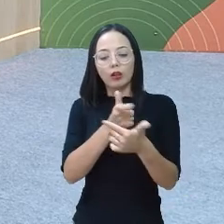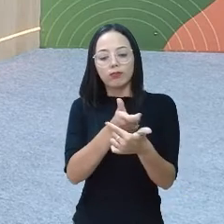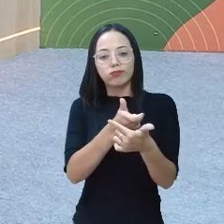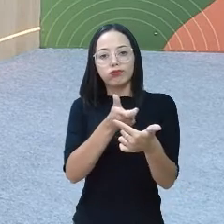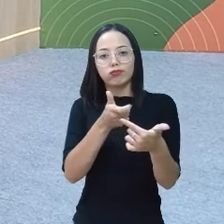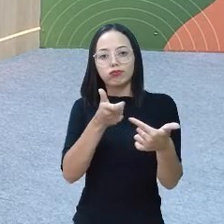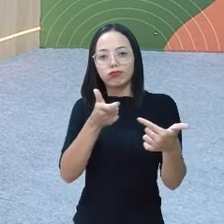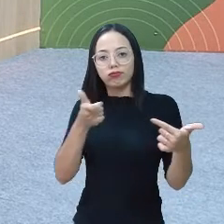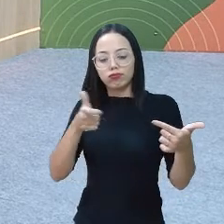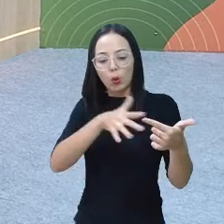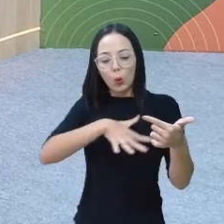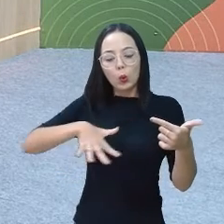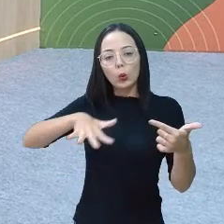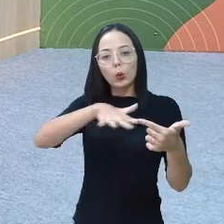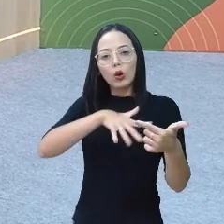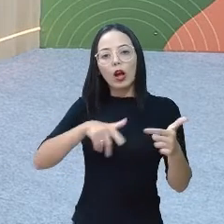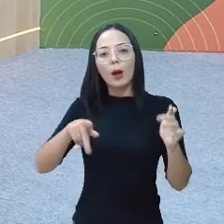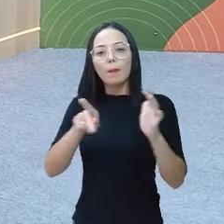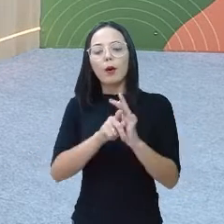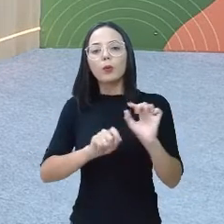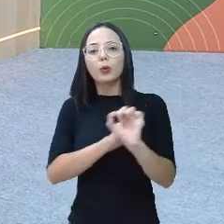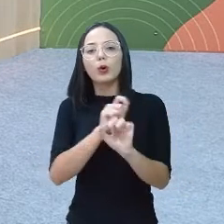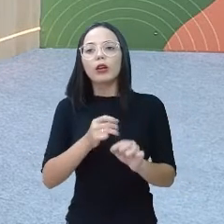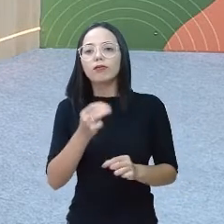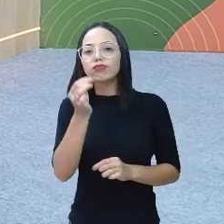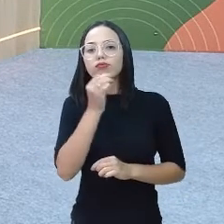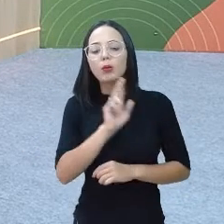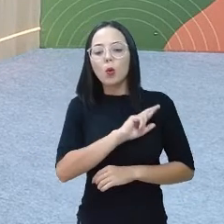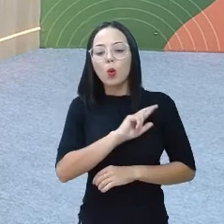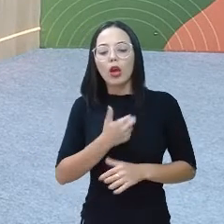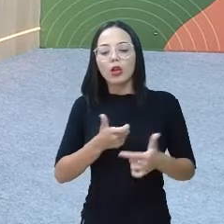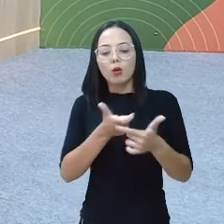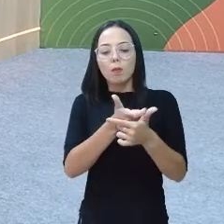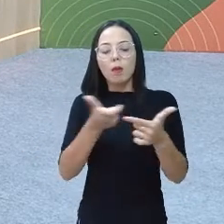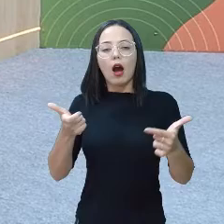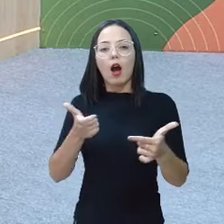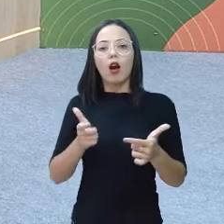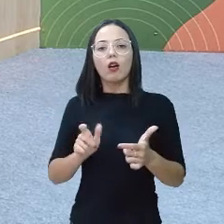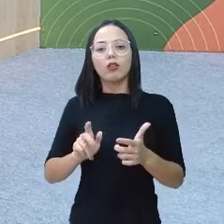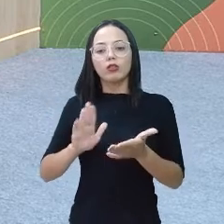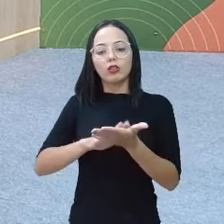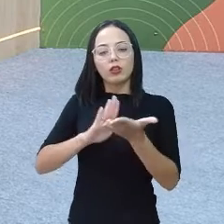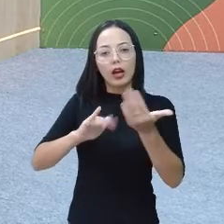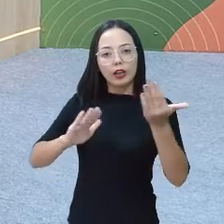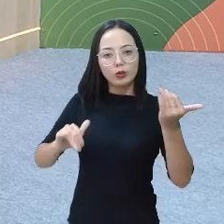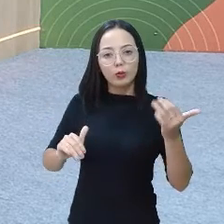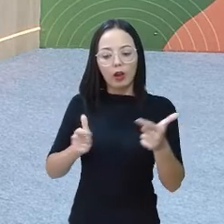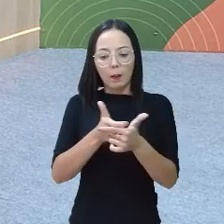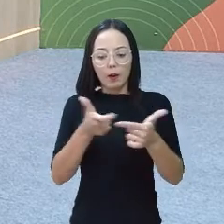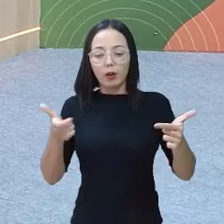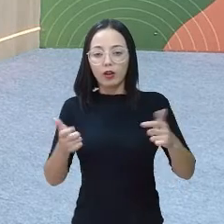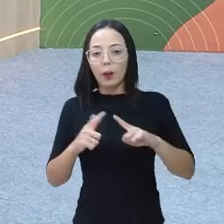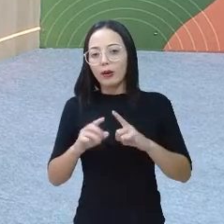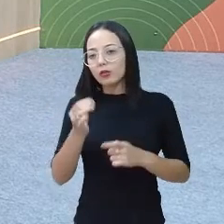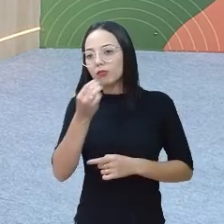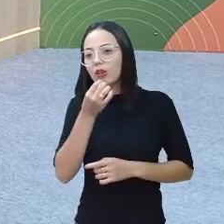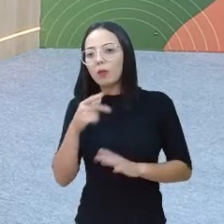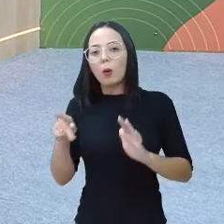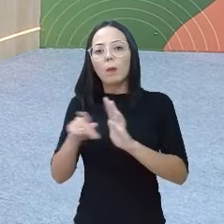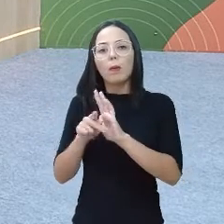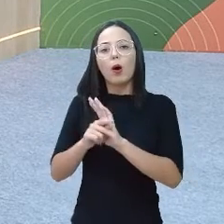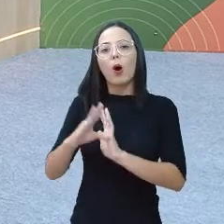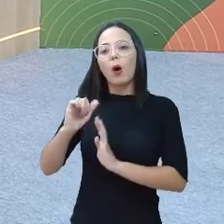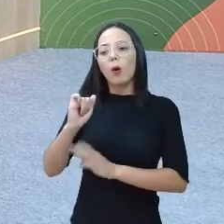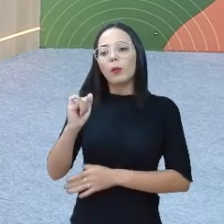né? Era como se fosse uma extensão do reino da Espanha. Então, era uma extensão maior, diferente, por exemplo, das